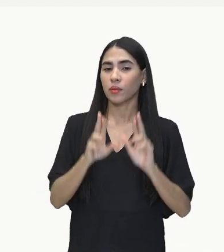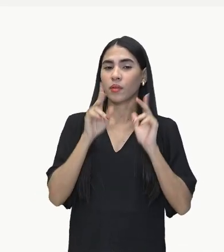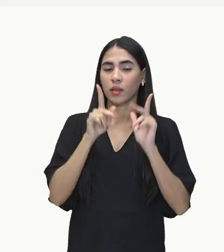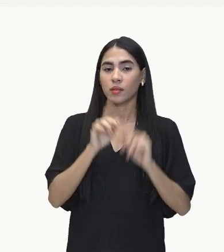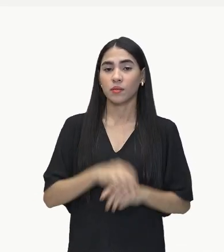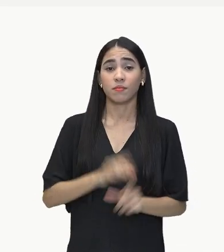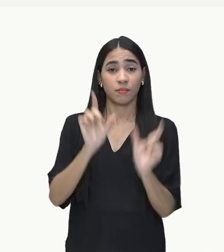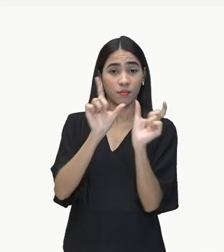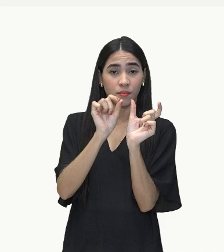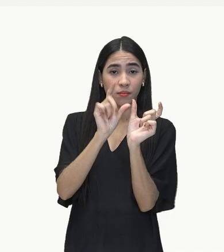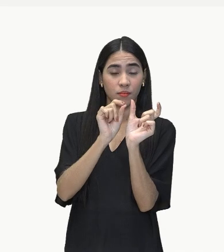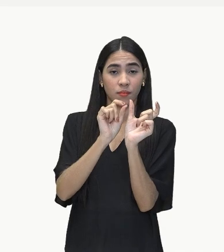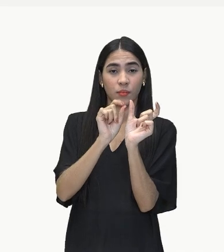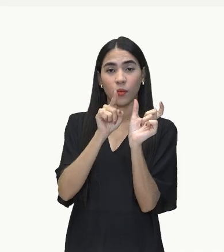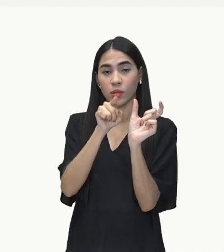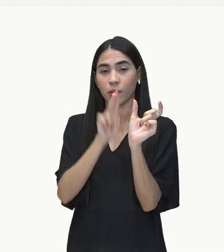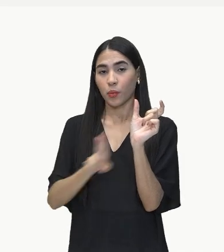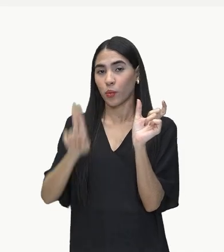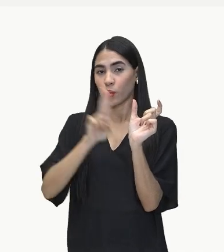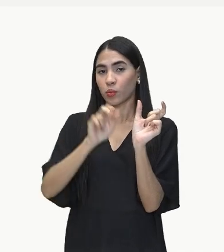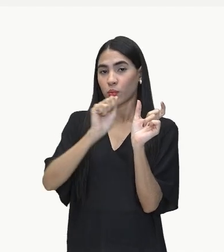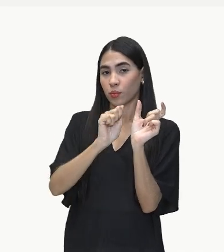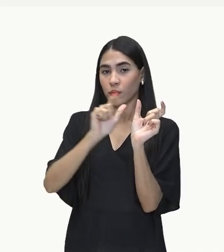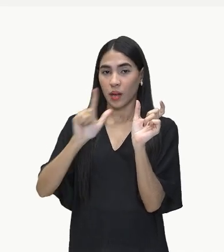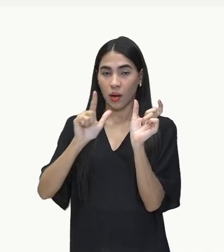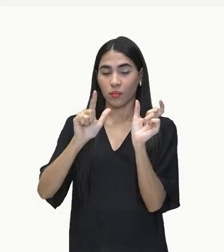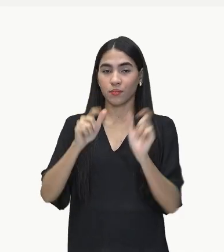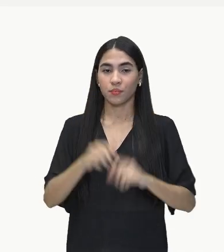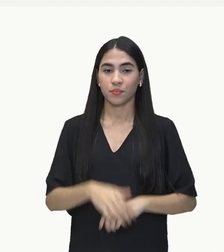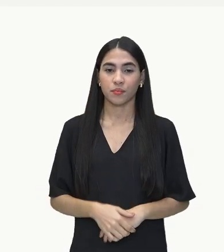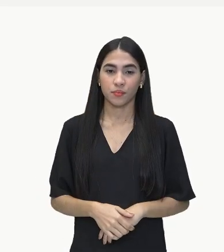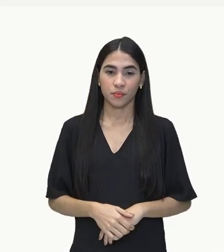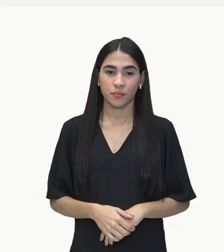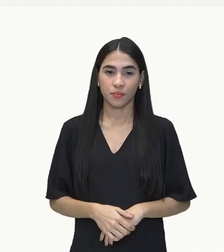no sufixo, que eu uso o al no final.